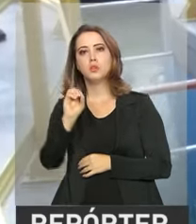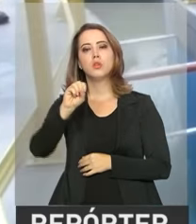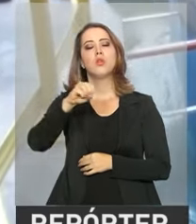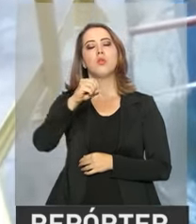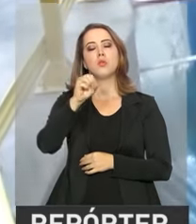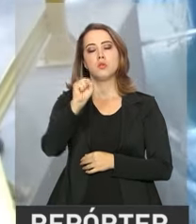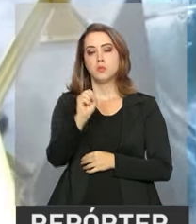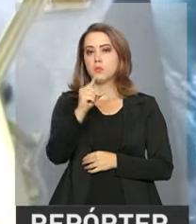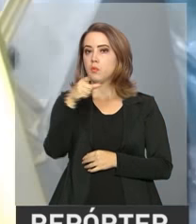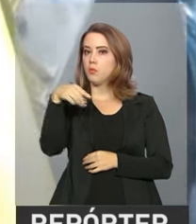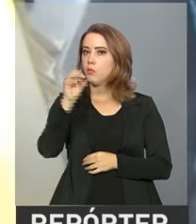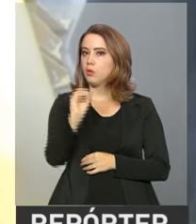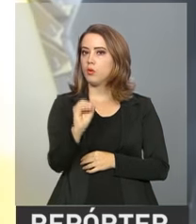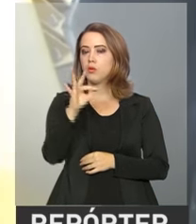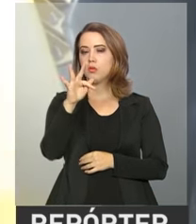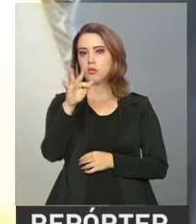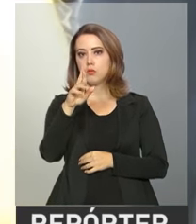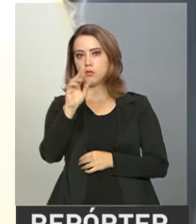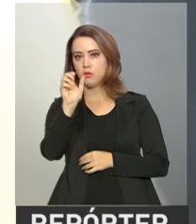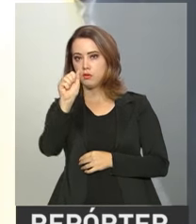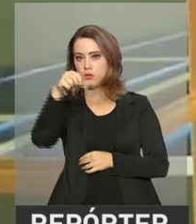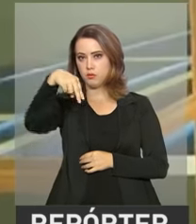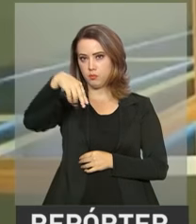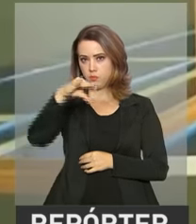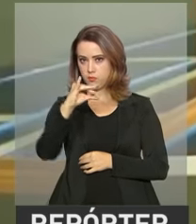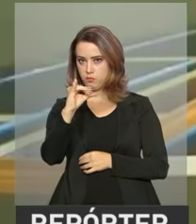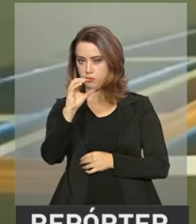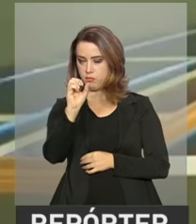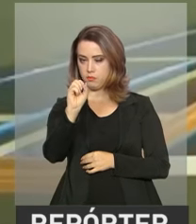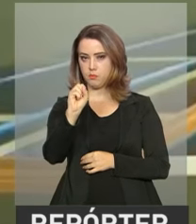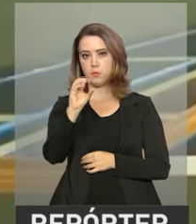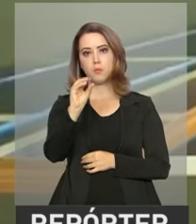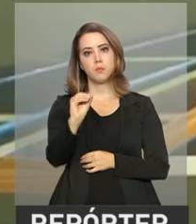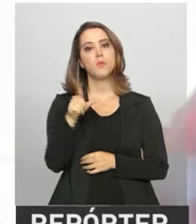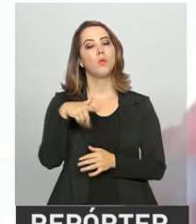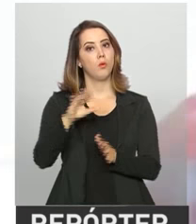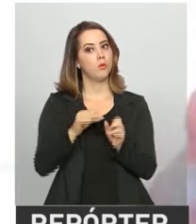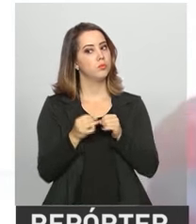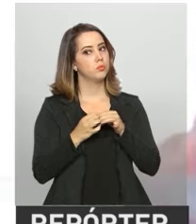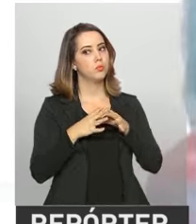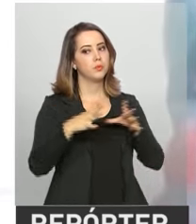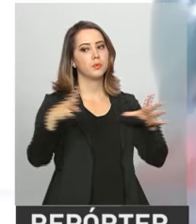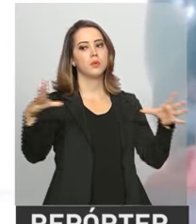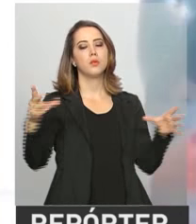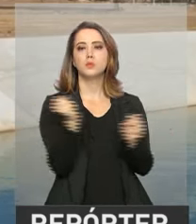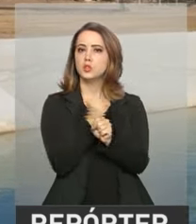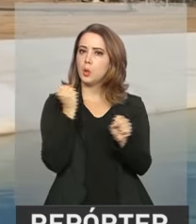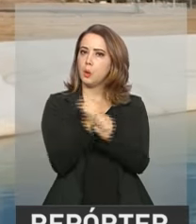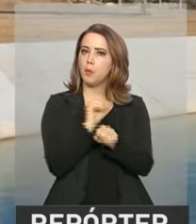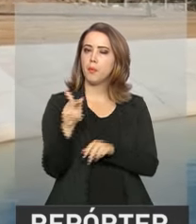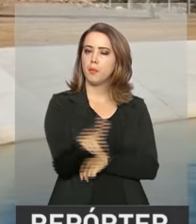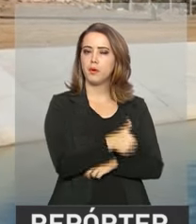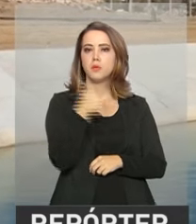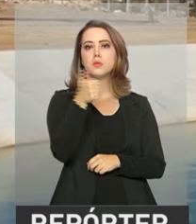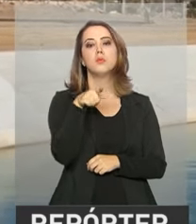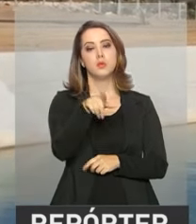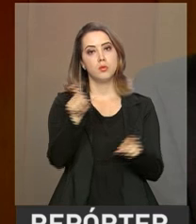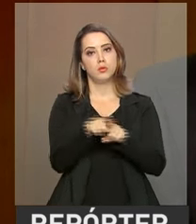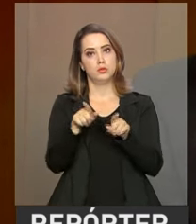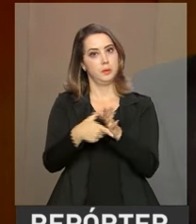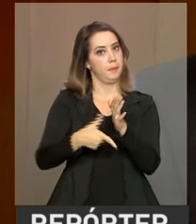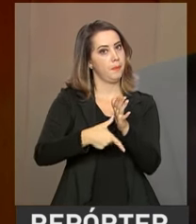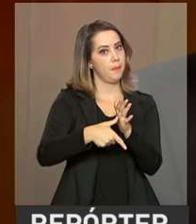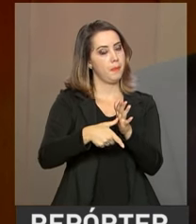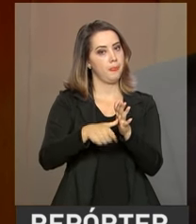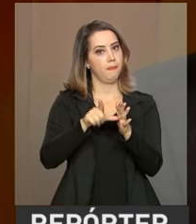estados, ampliando para que as obras tenham reforço e, acima de tudo, que se antecipe a entrega